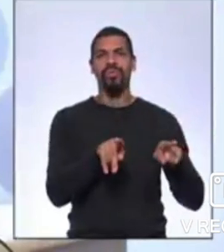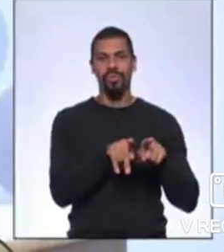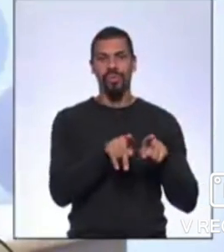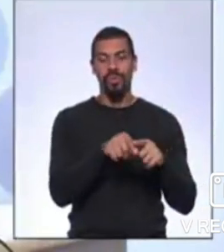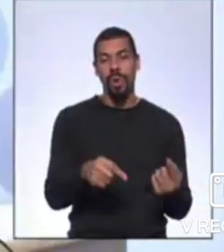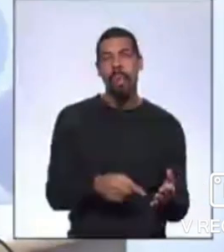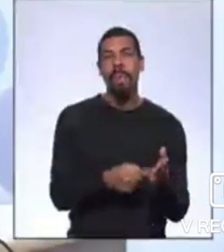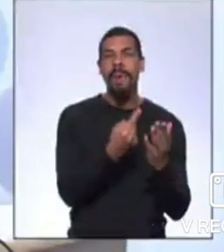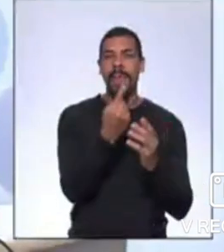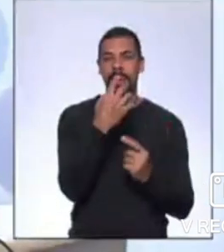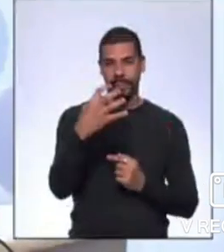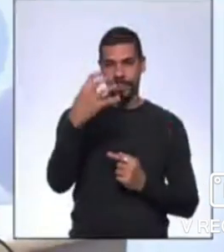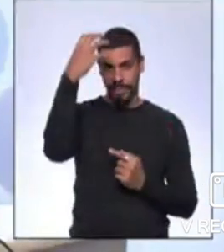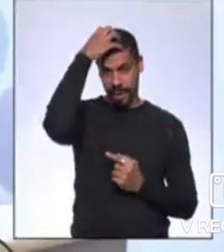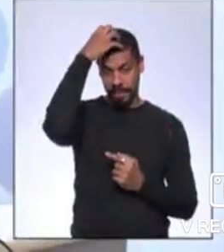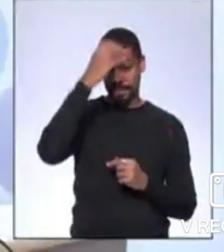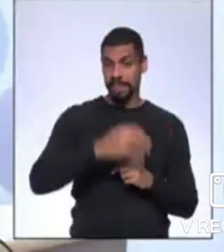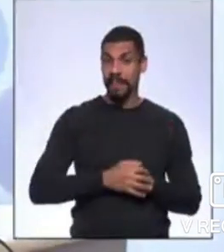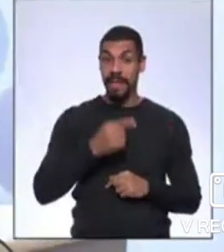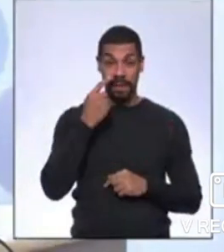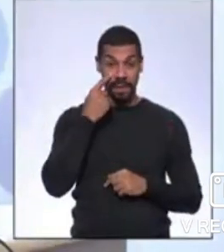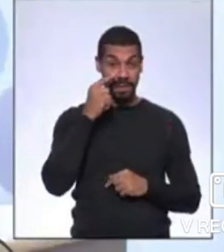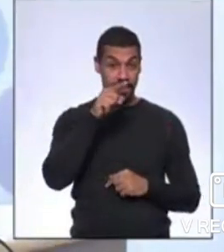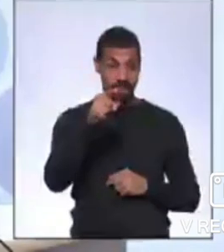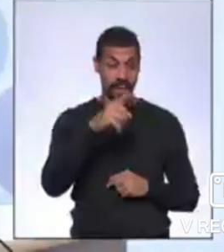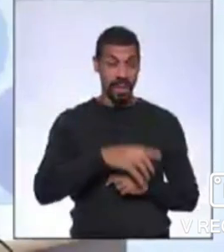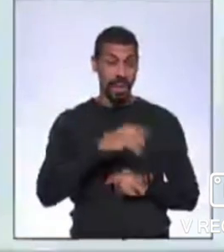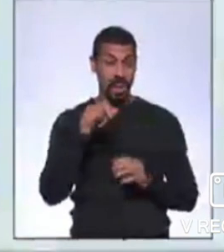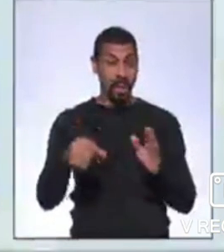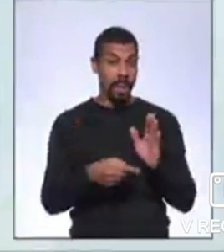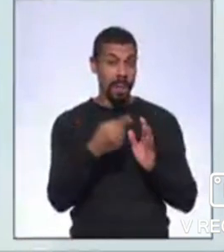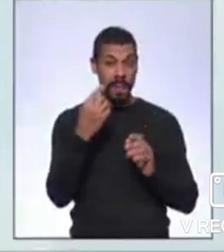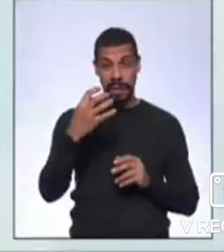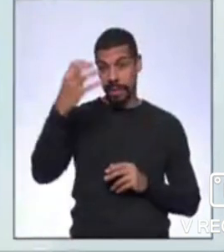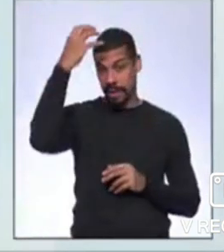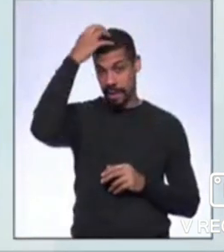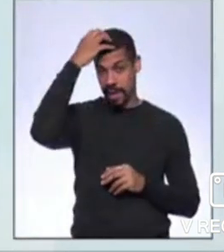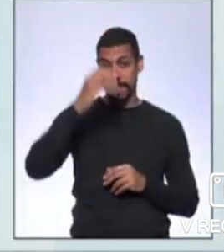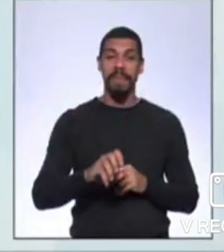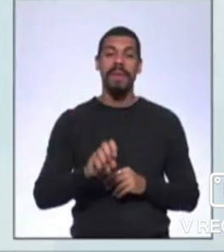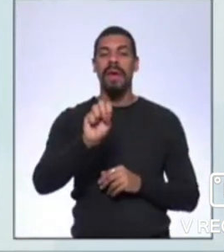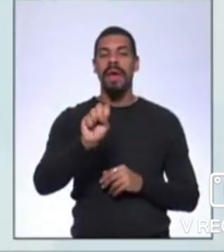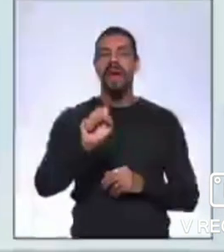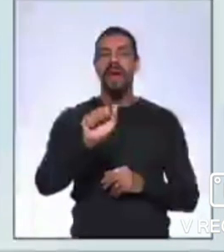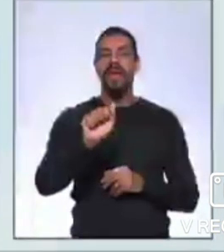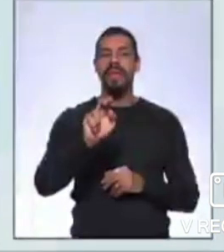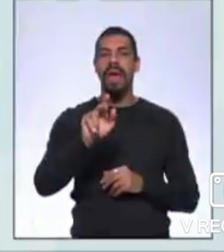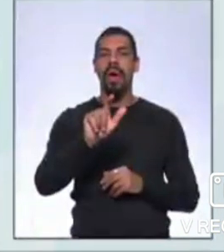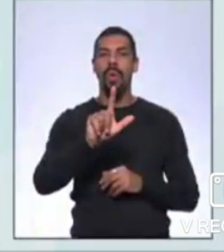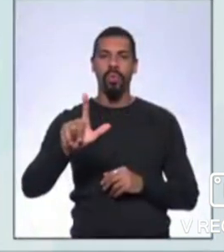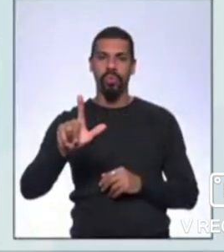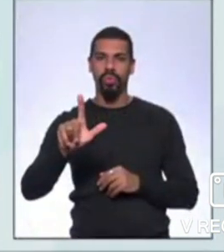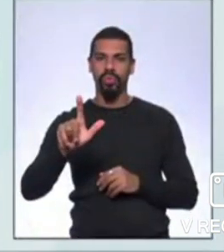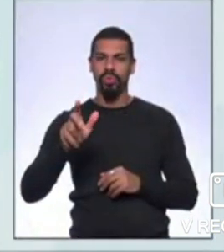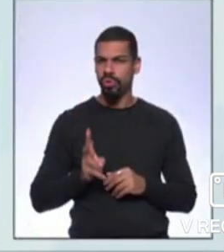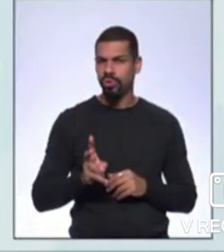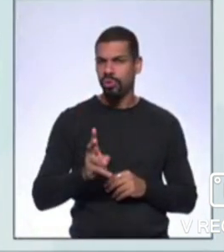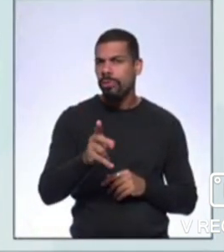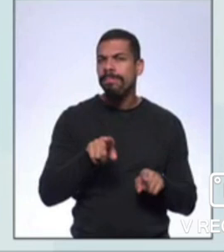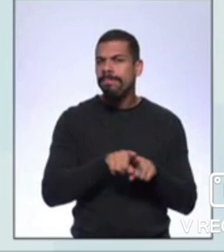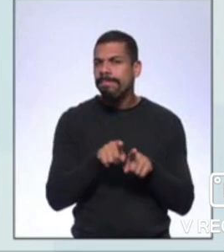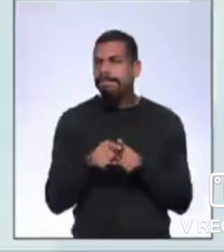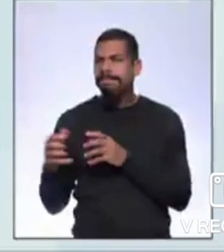primeiro rei. E aí vai aparecer na tela para vocês. O primeiro rei foi o Saul, né? Então, Saul continuou a